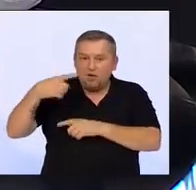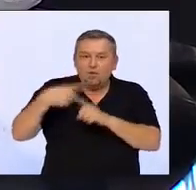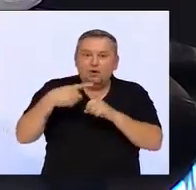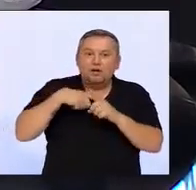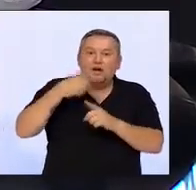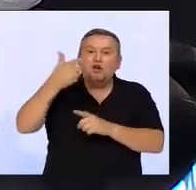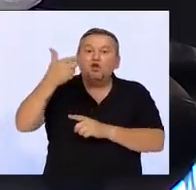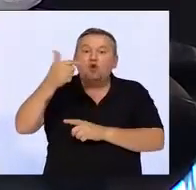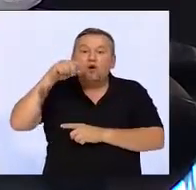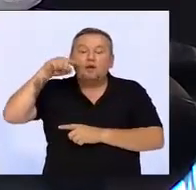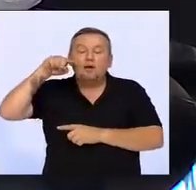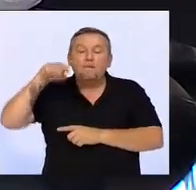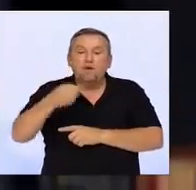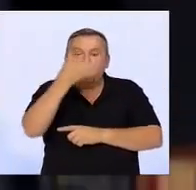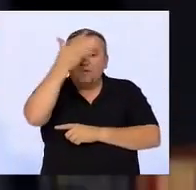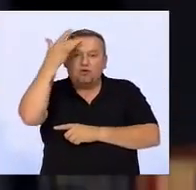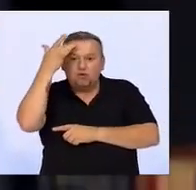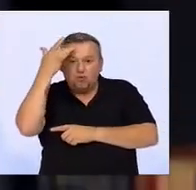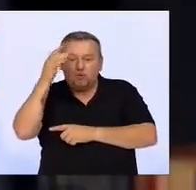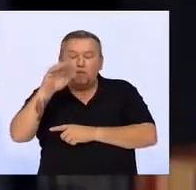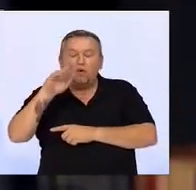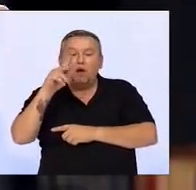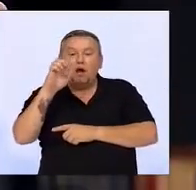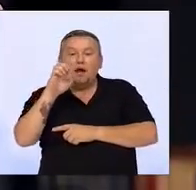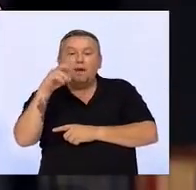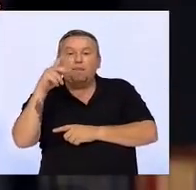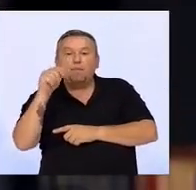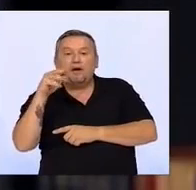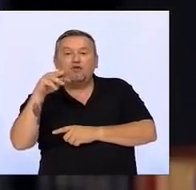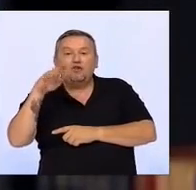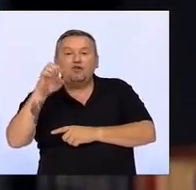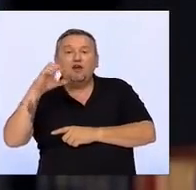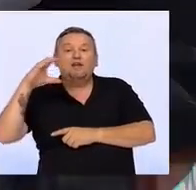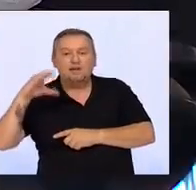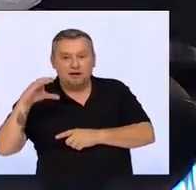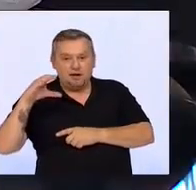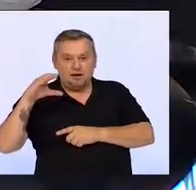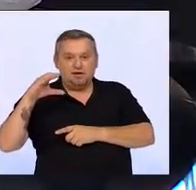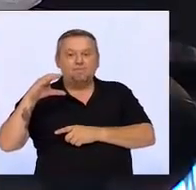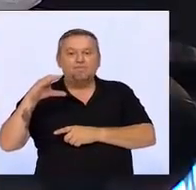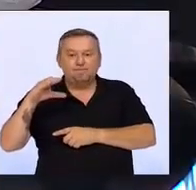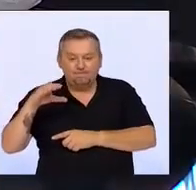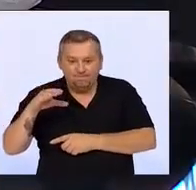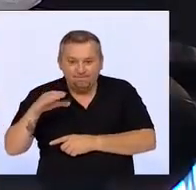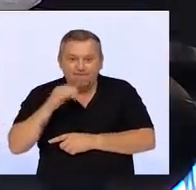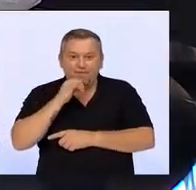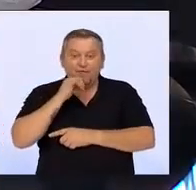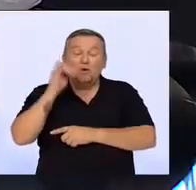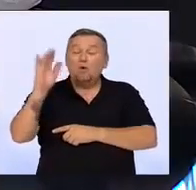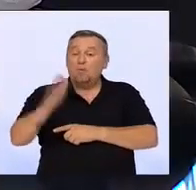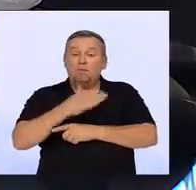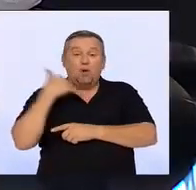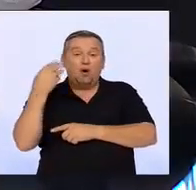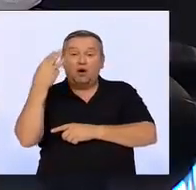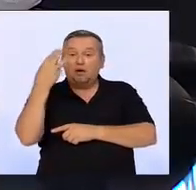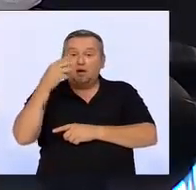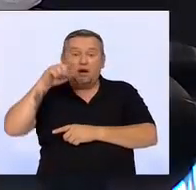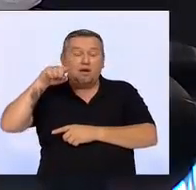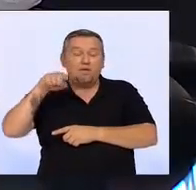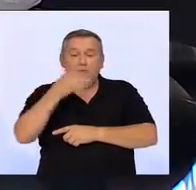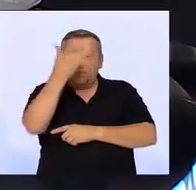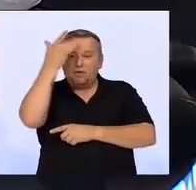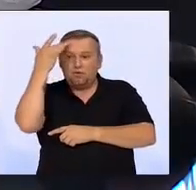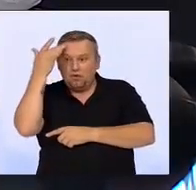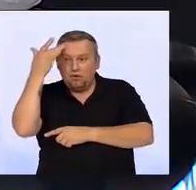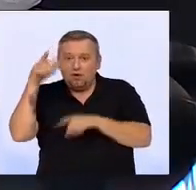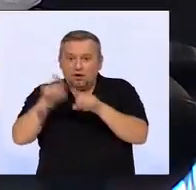com hepatite C na fila, que é sem a gente poder comprar o remédio porque é caríssimo. Morrem 3 mil pessoas com hepatite C no Brasil.